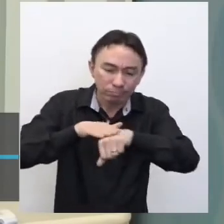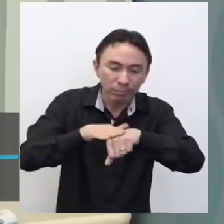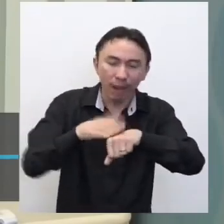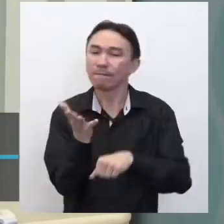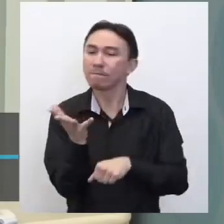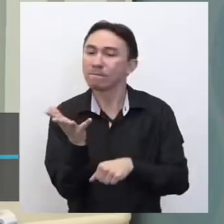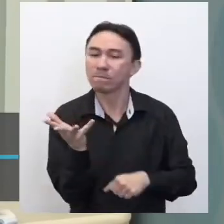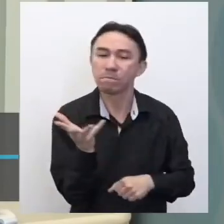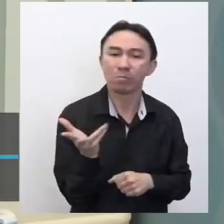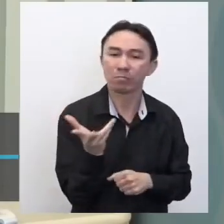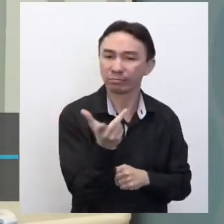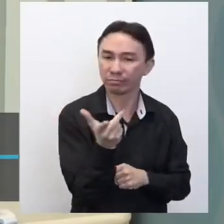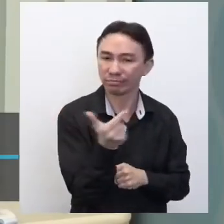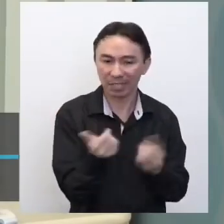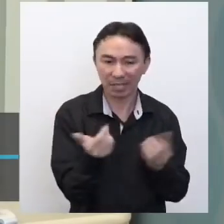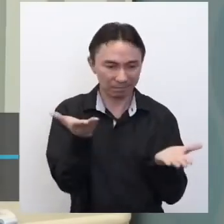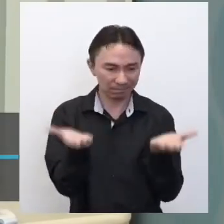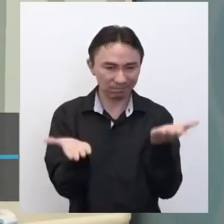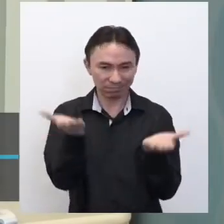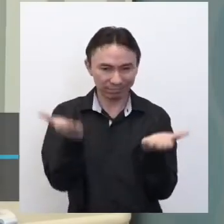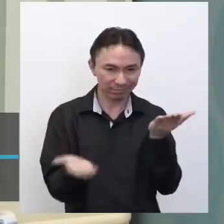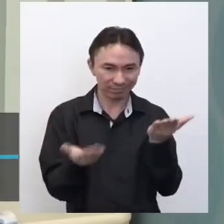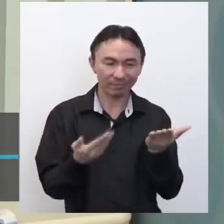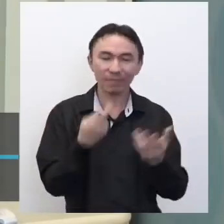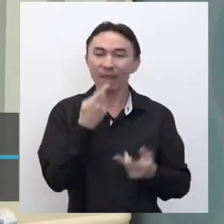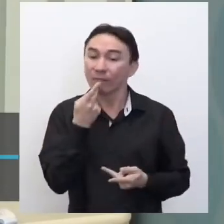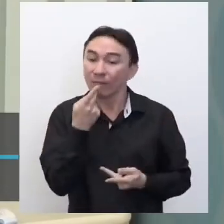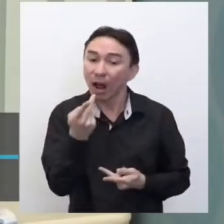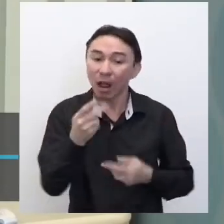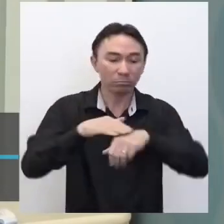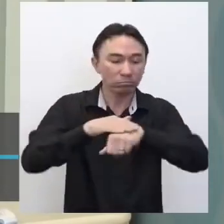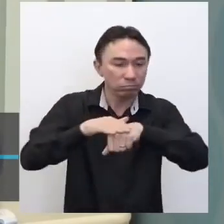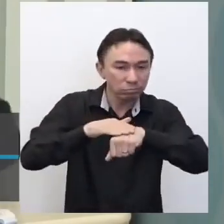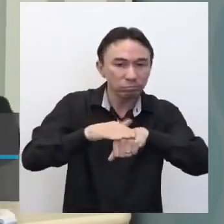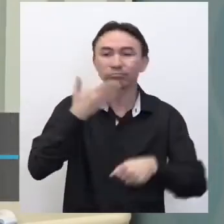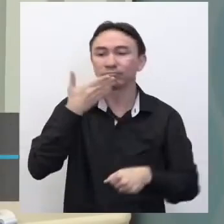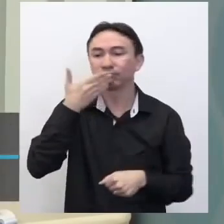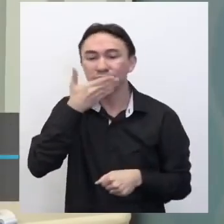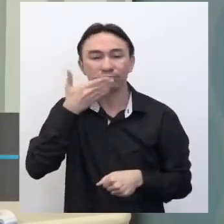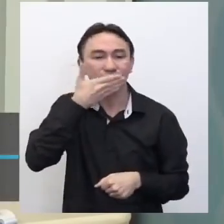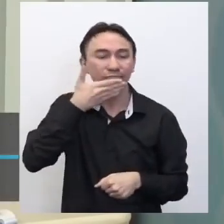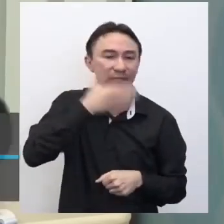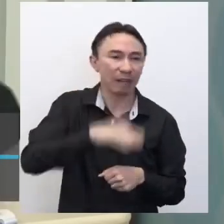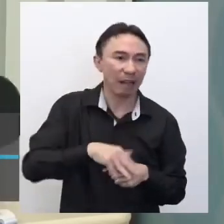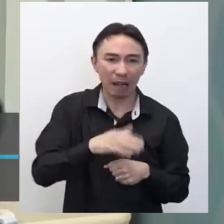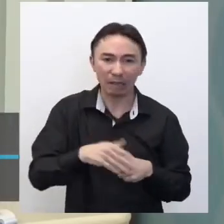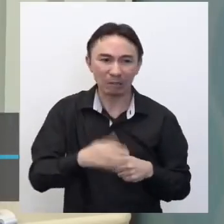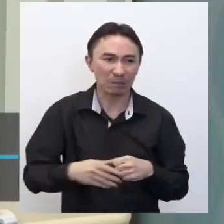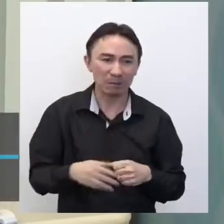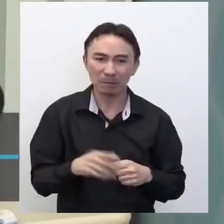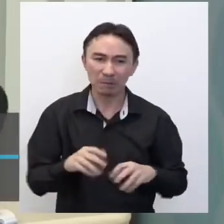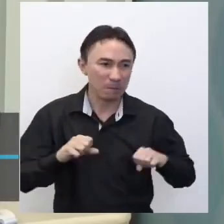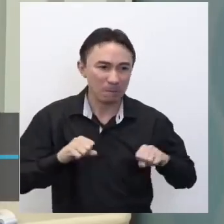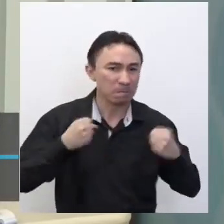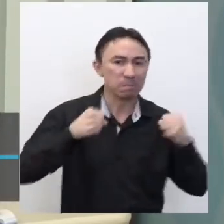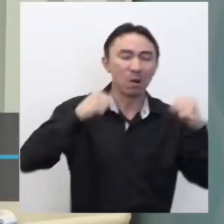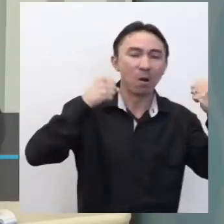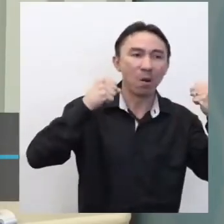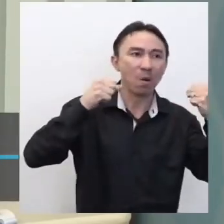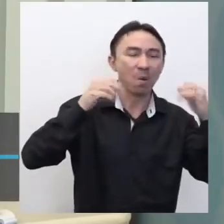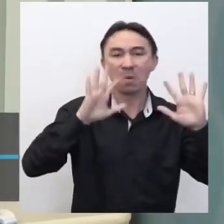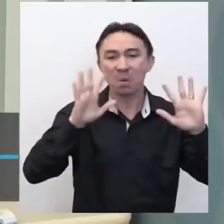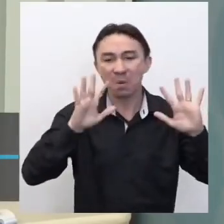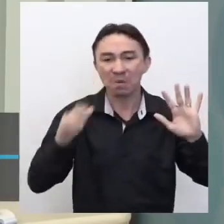literalmente temperada, ela tem, né, temperança, ela não vai muito para lá nem muito para cá, ela fica assim, agindo de